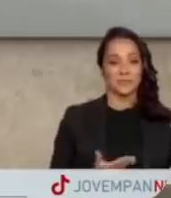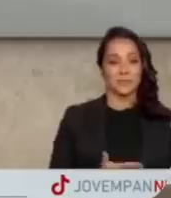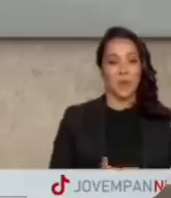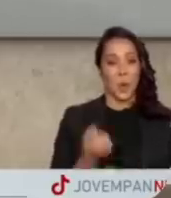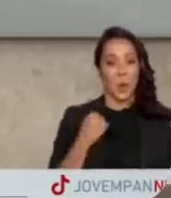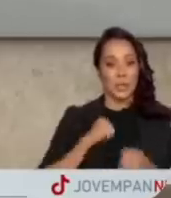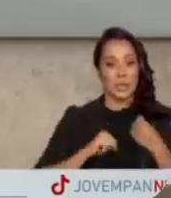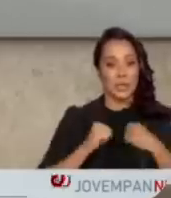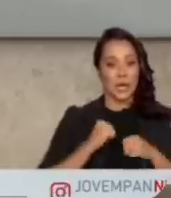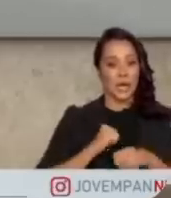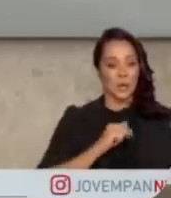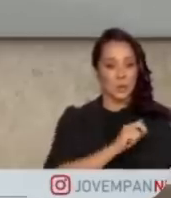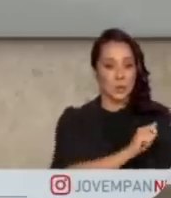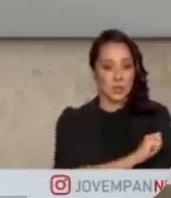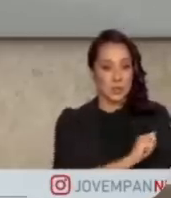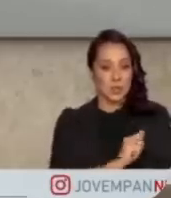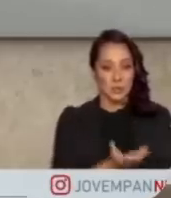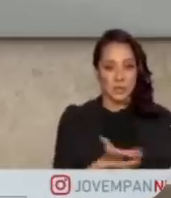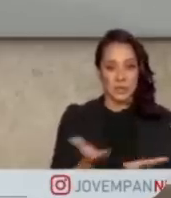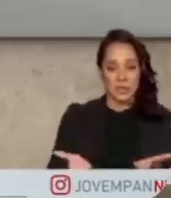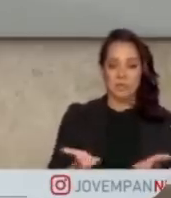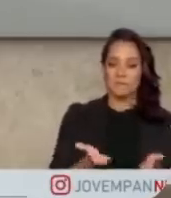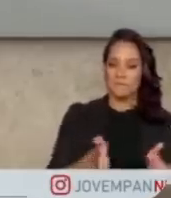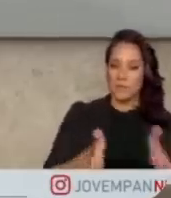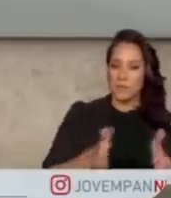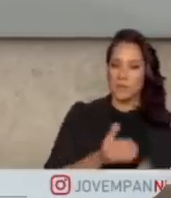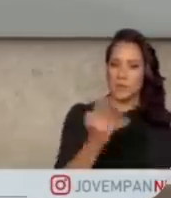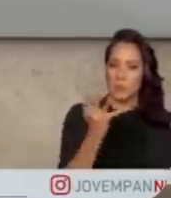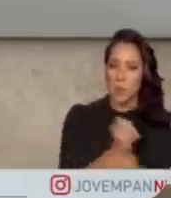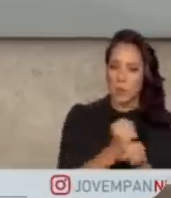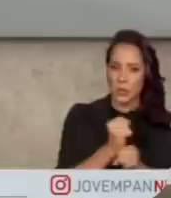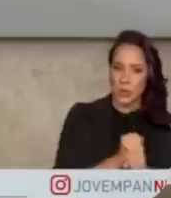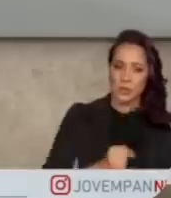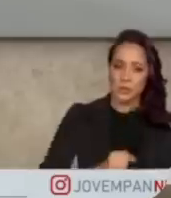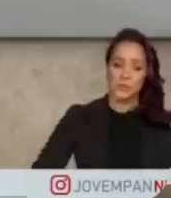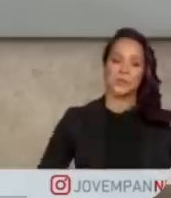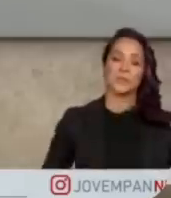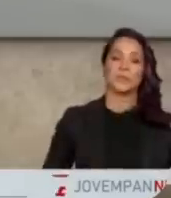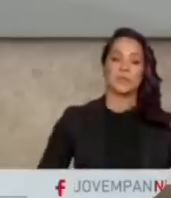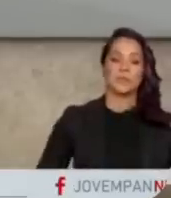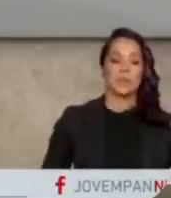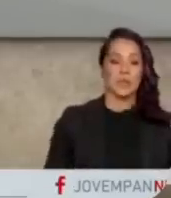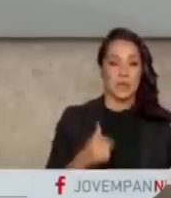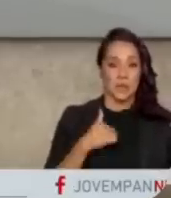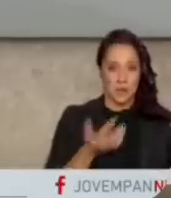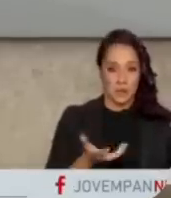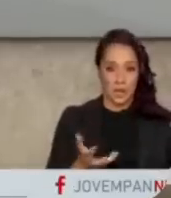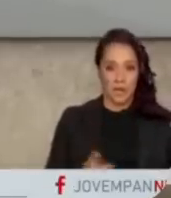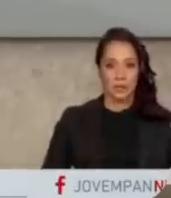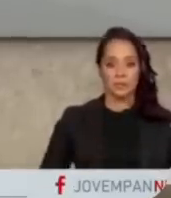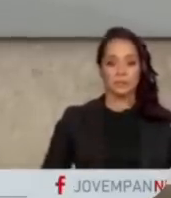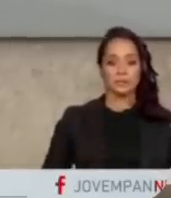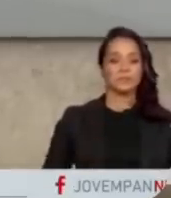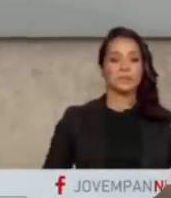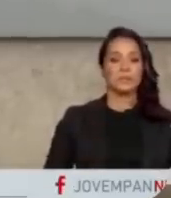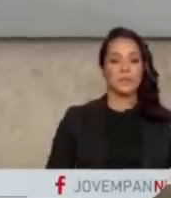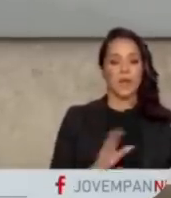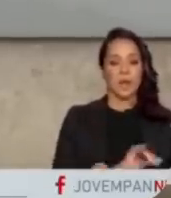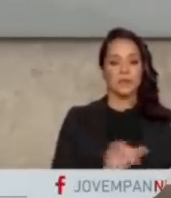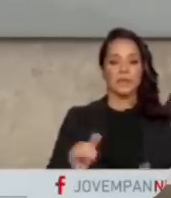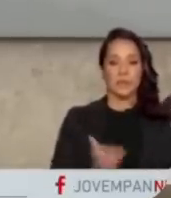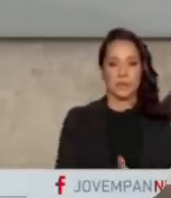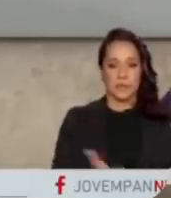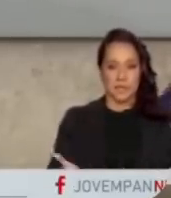do obscurantismo que vocês viveram nesses últimos 4 anos, e eu quero dizer